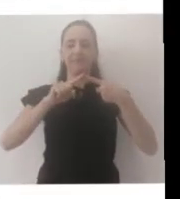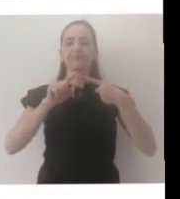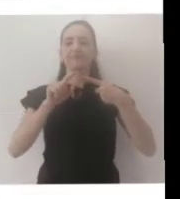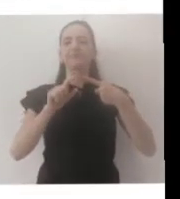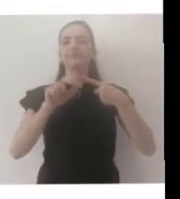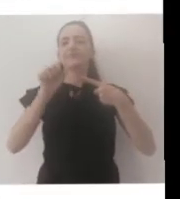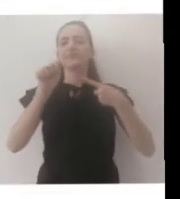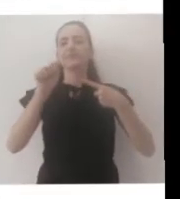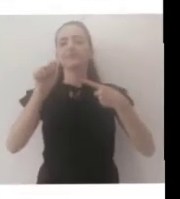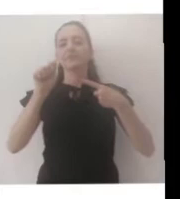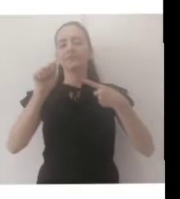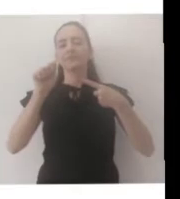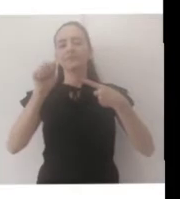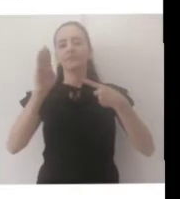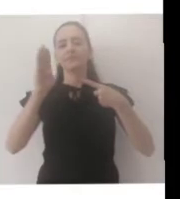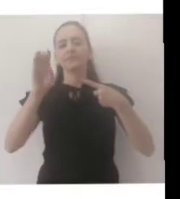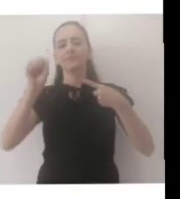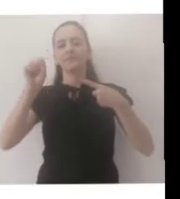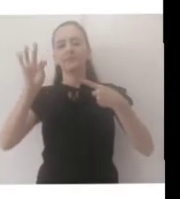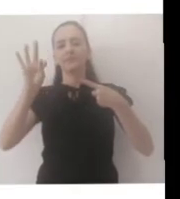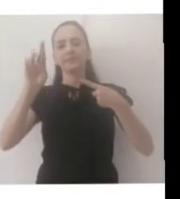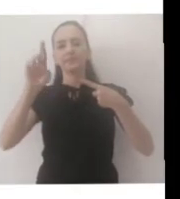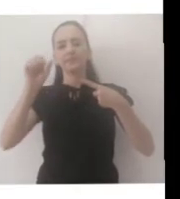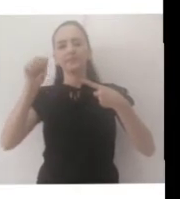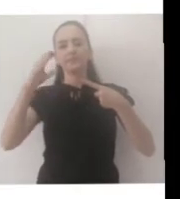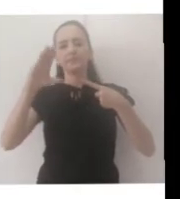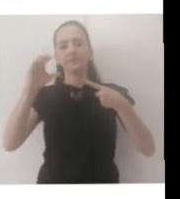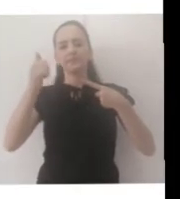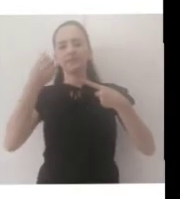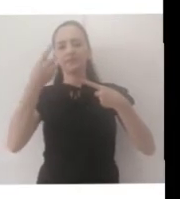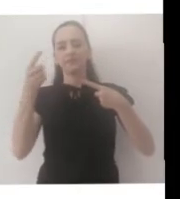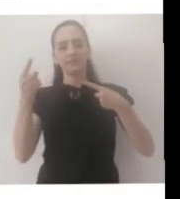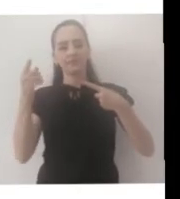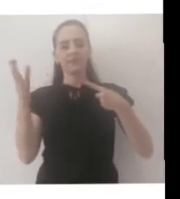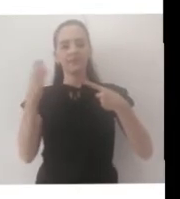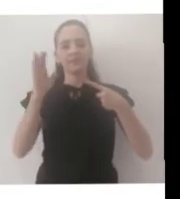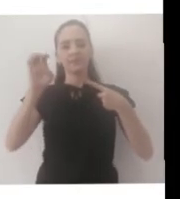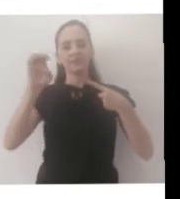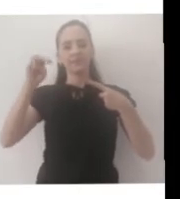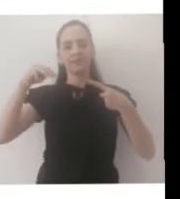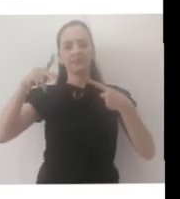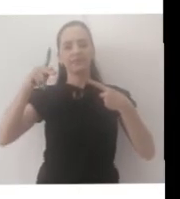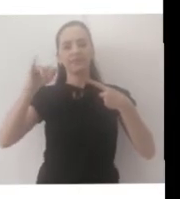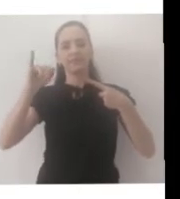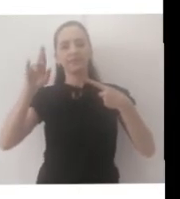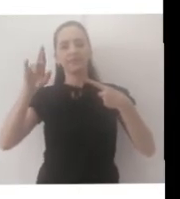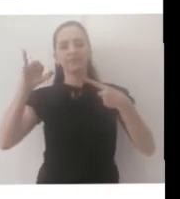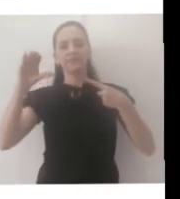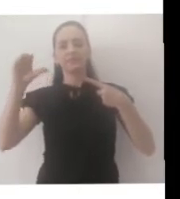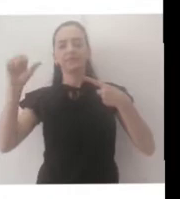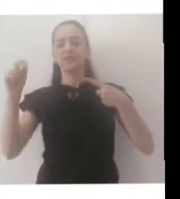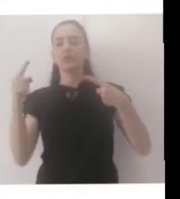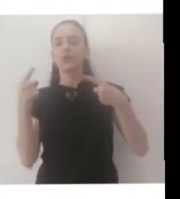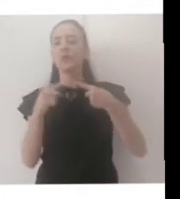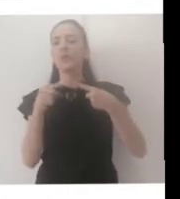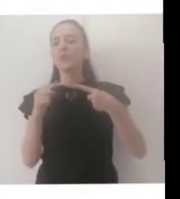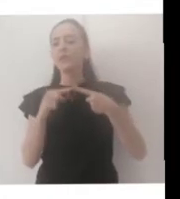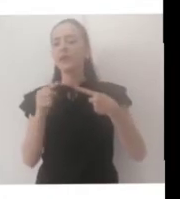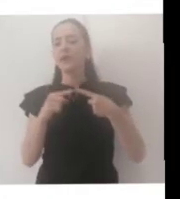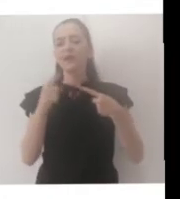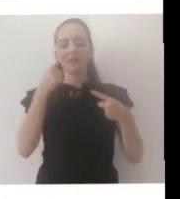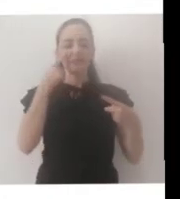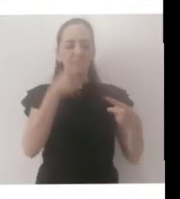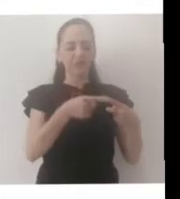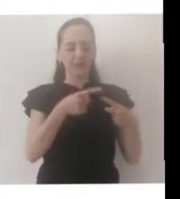Vamos lá. A empírica ou simples, que consiste em focalizar uma certa propriedade dos objetos e ignorar outras.